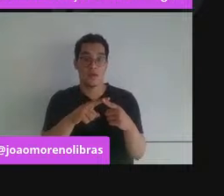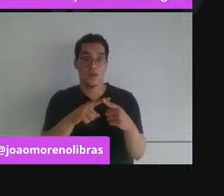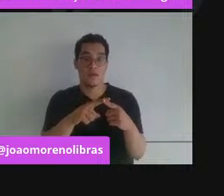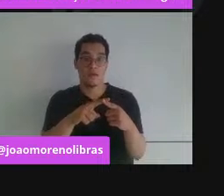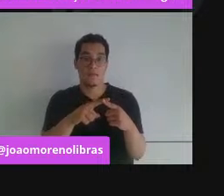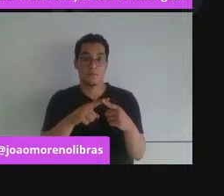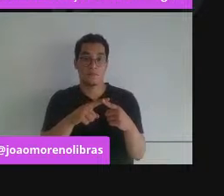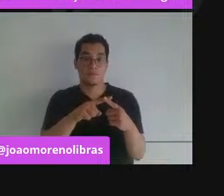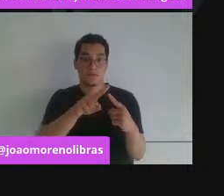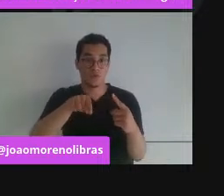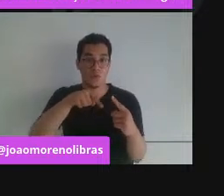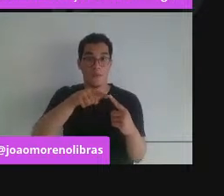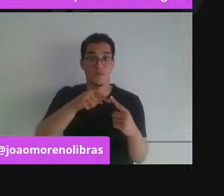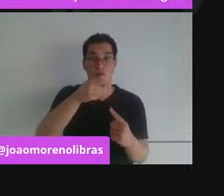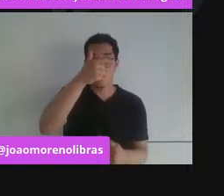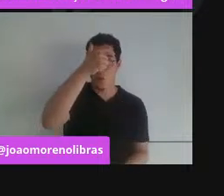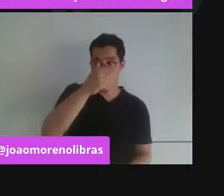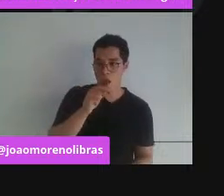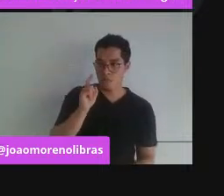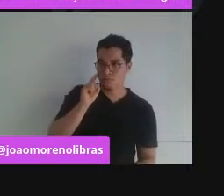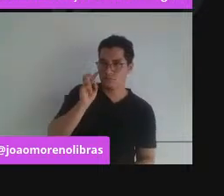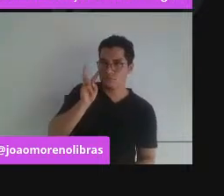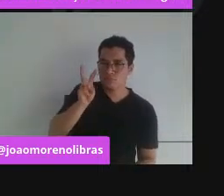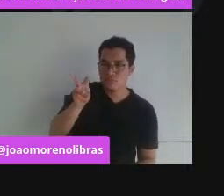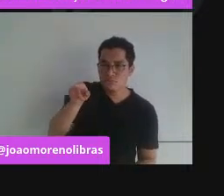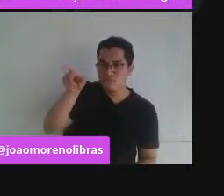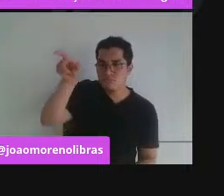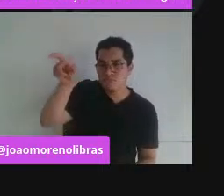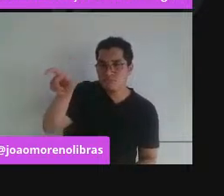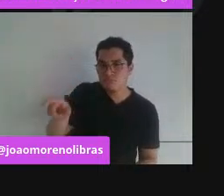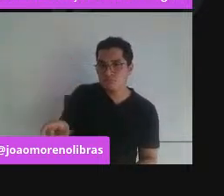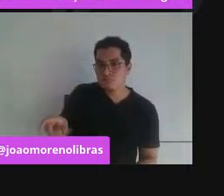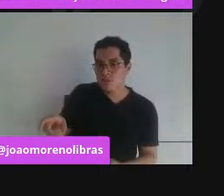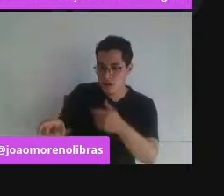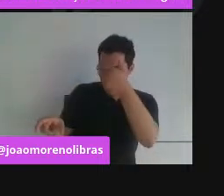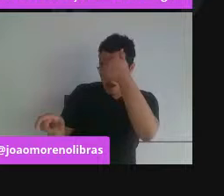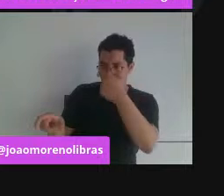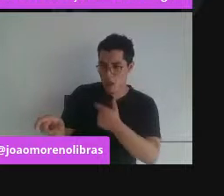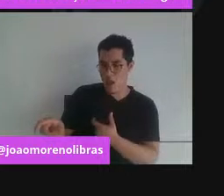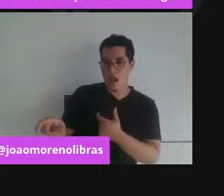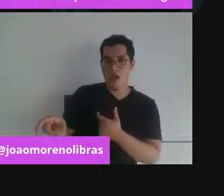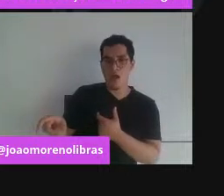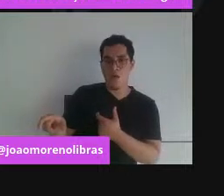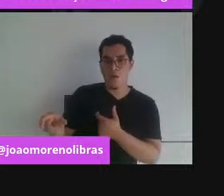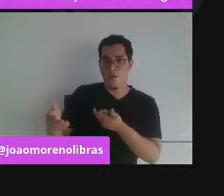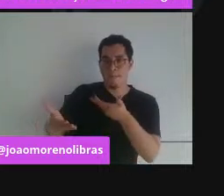do locutor enunciador, primeiro, de capítulos de livros acerca da pandemia, COVID-19, assim